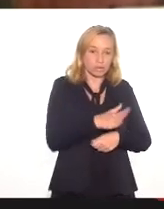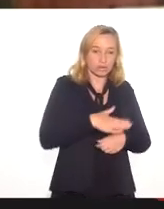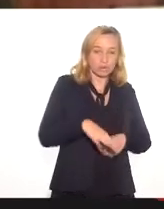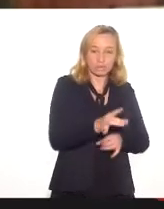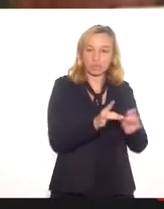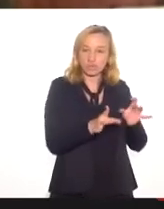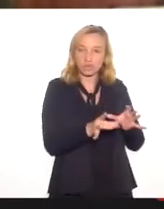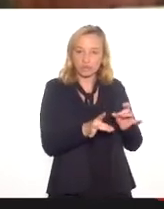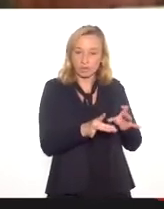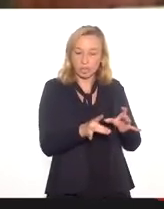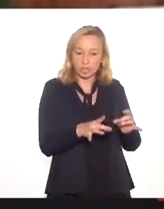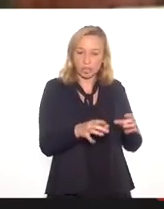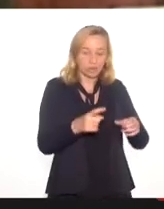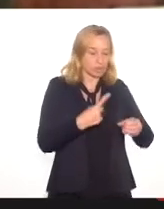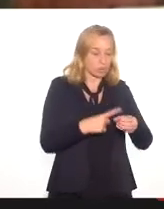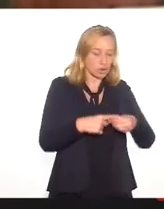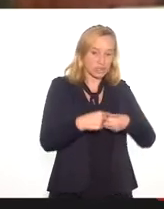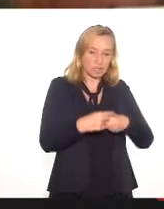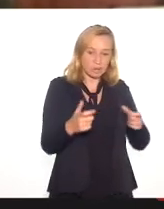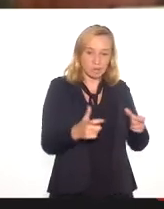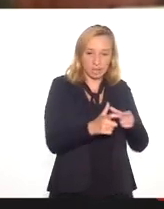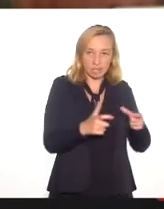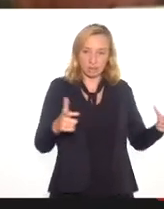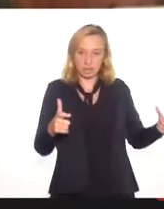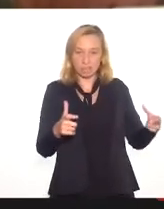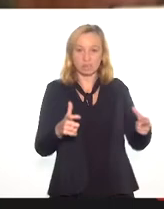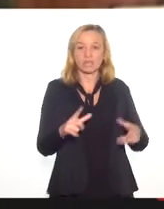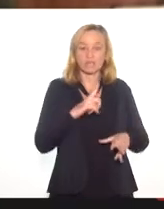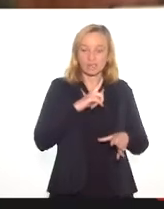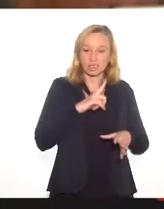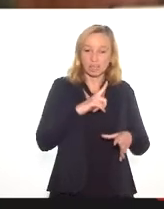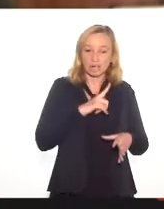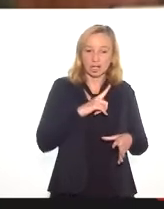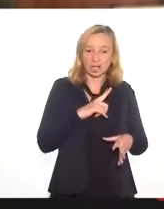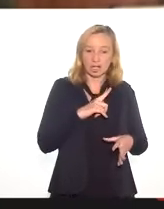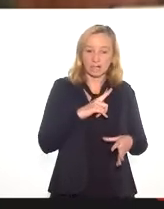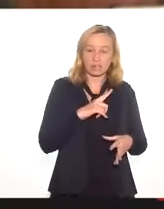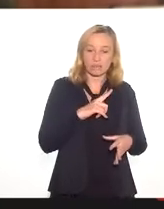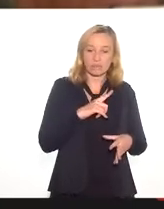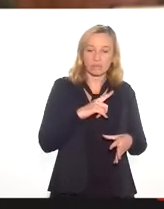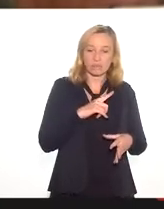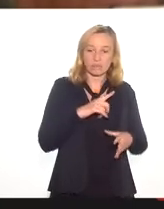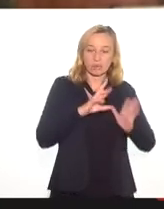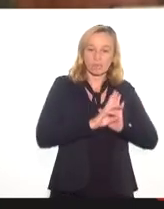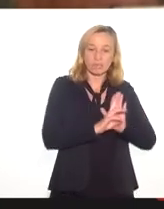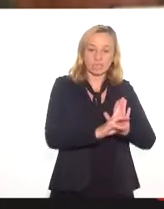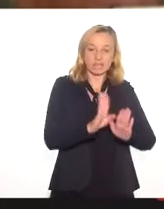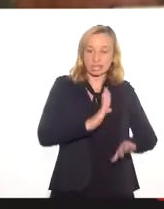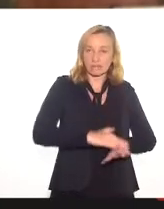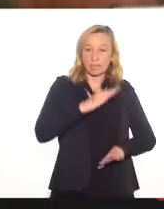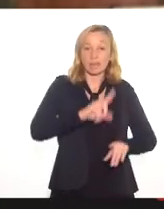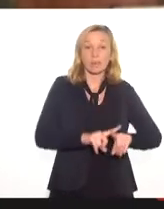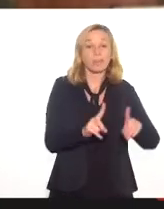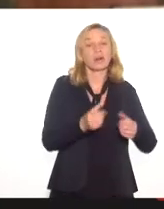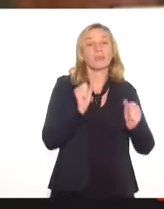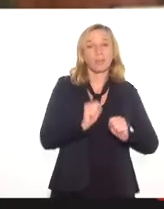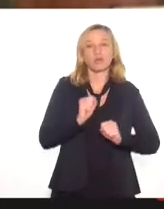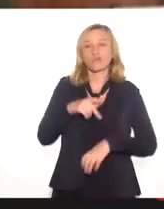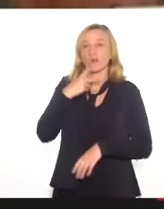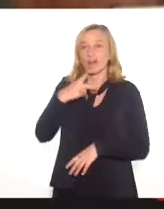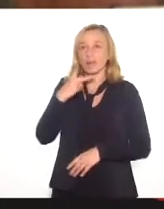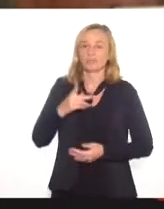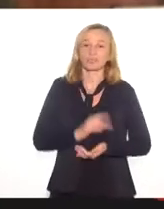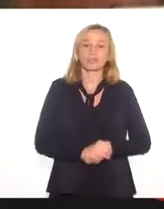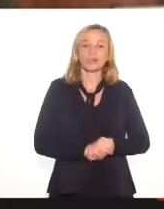municípios pequenos e médios, em que tem uma participação mais representativa. Mas a gente pode falar